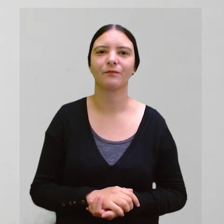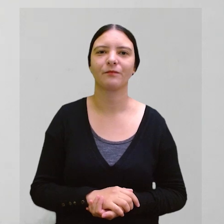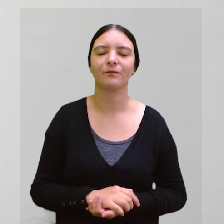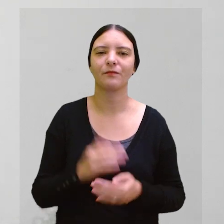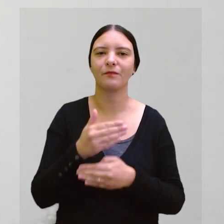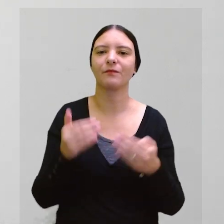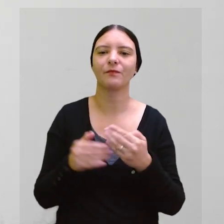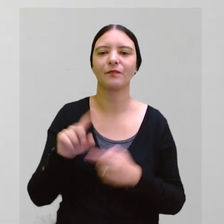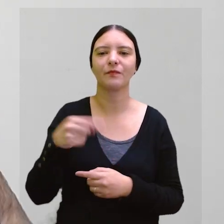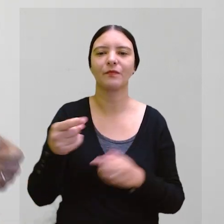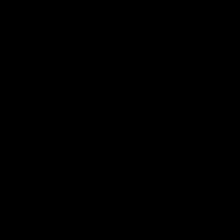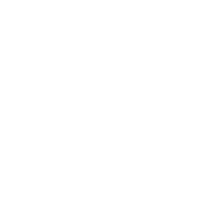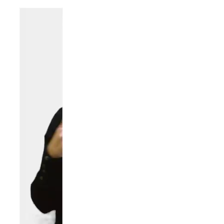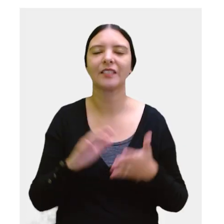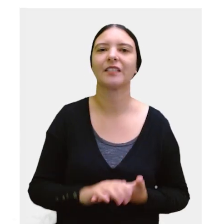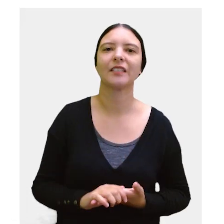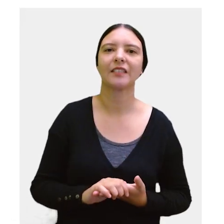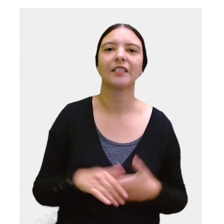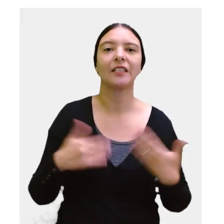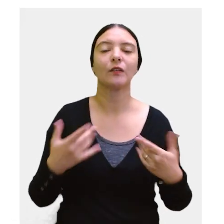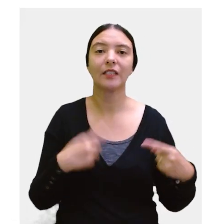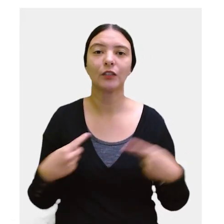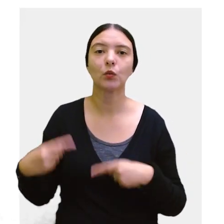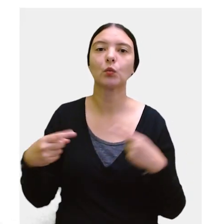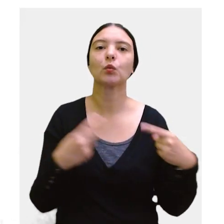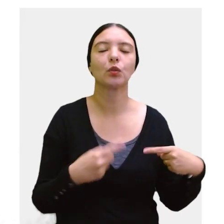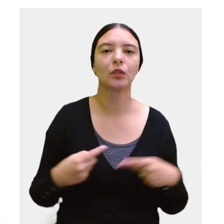Pode passar, por favor. Então, a gente vai discutir um pouquinho